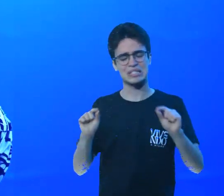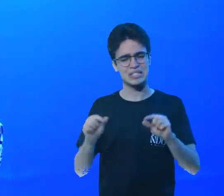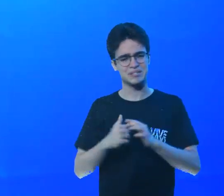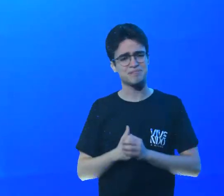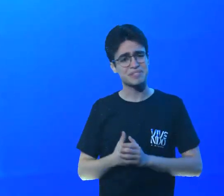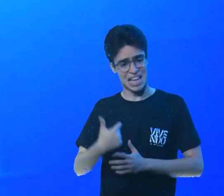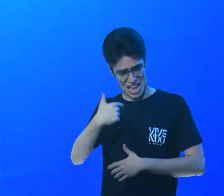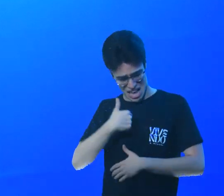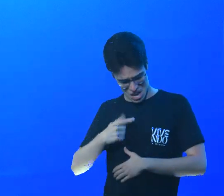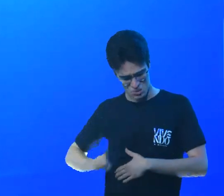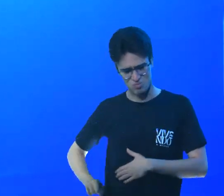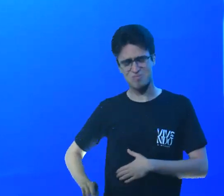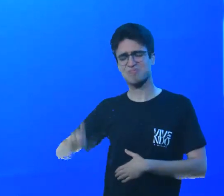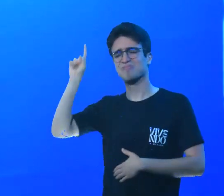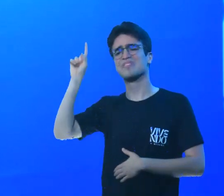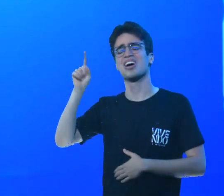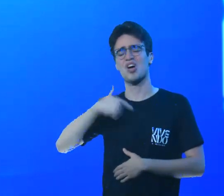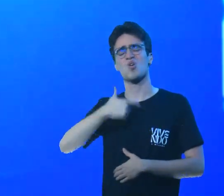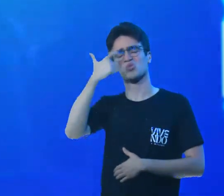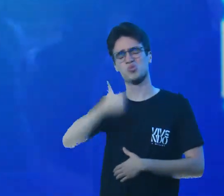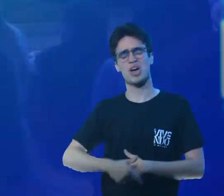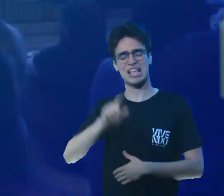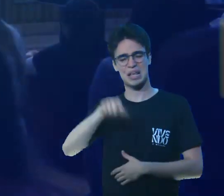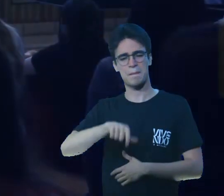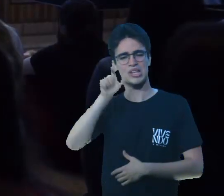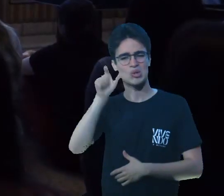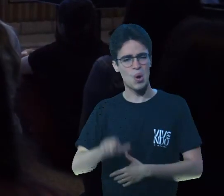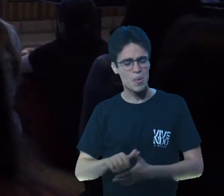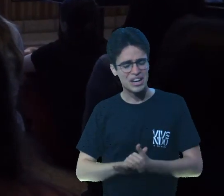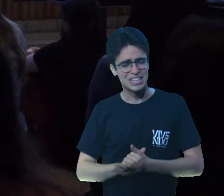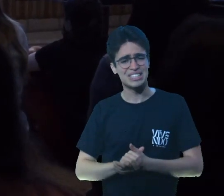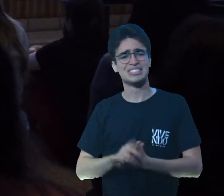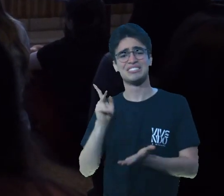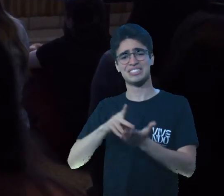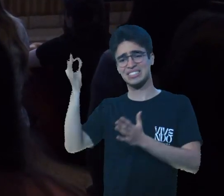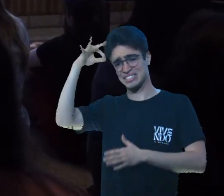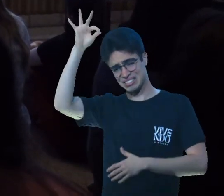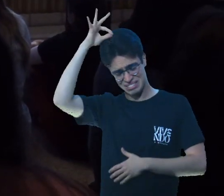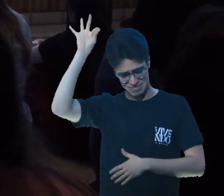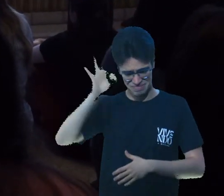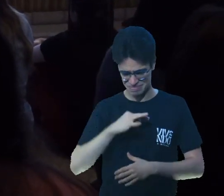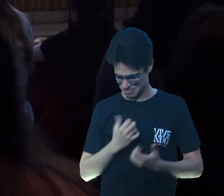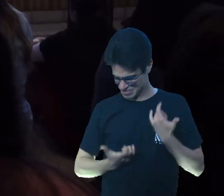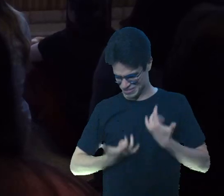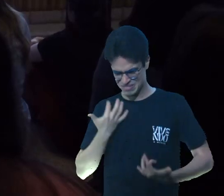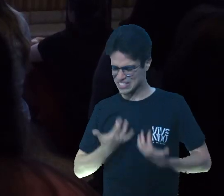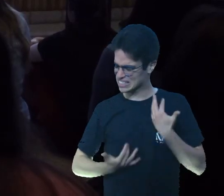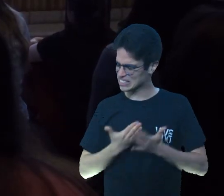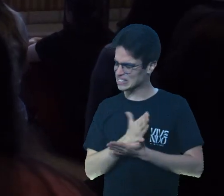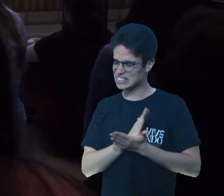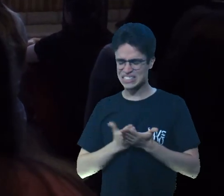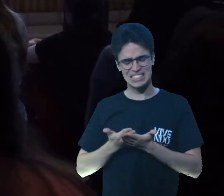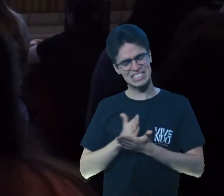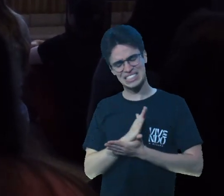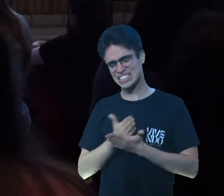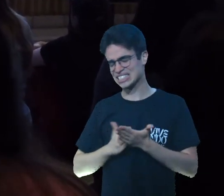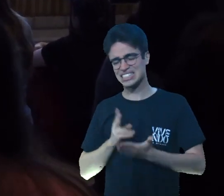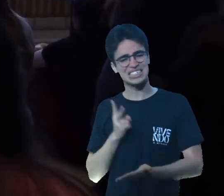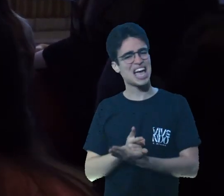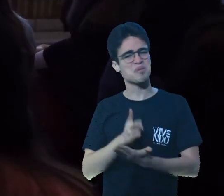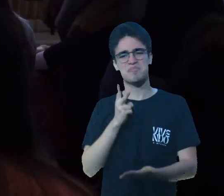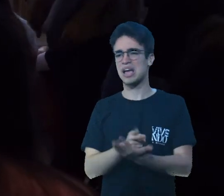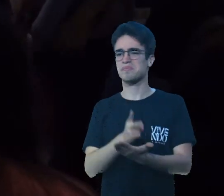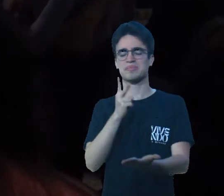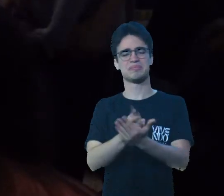eu serei essa pessoa. Que o Espírito mantenha vocês perturbados, e que os diálogos que